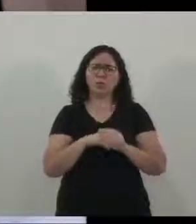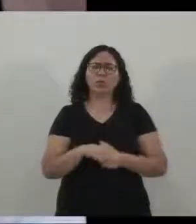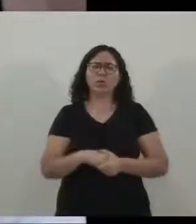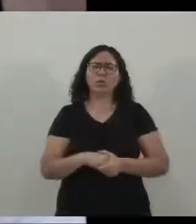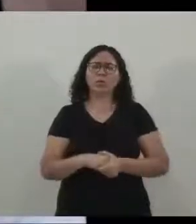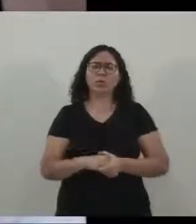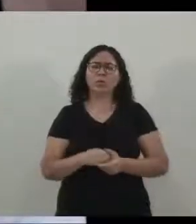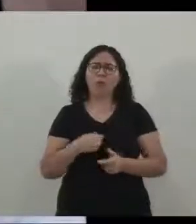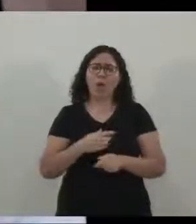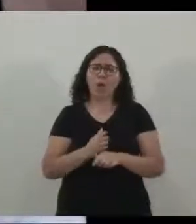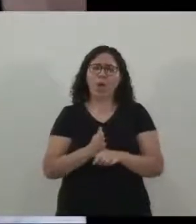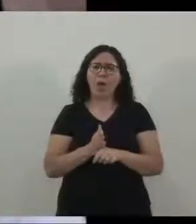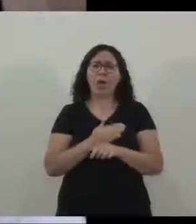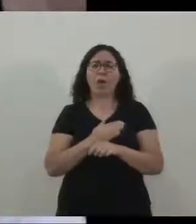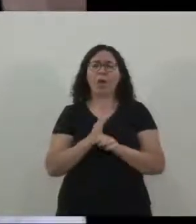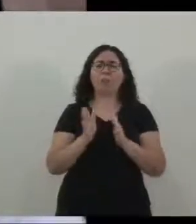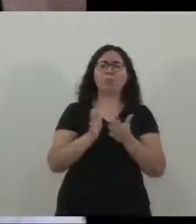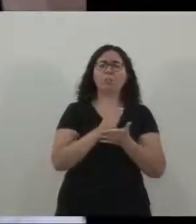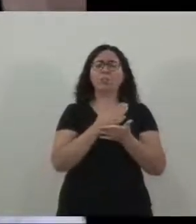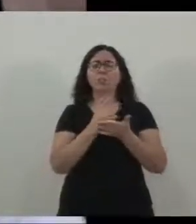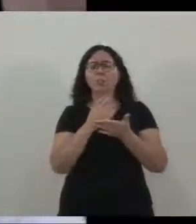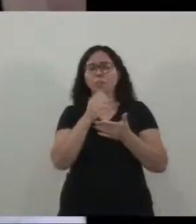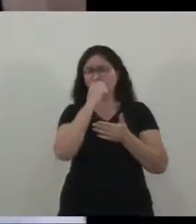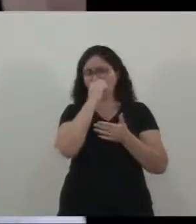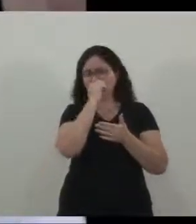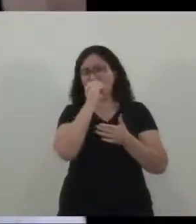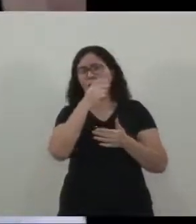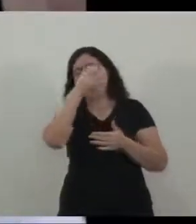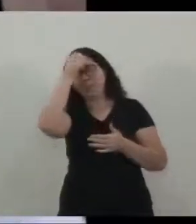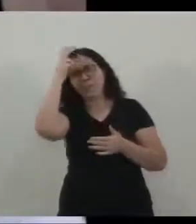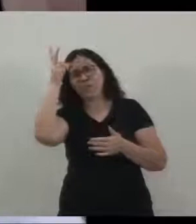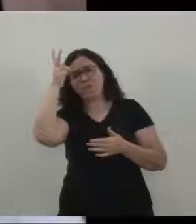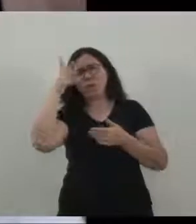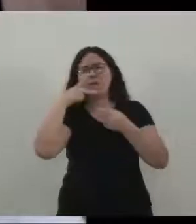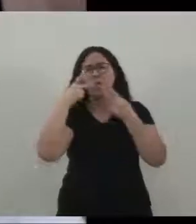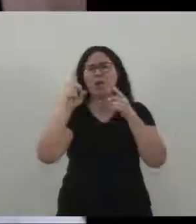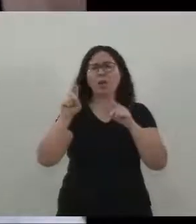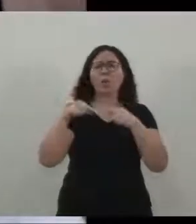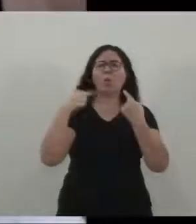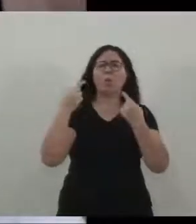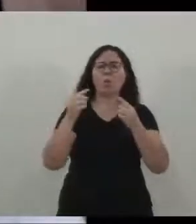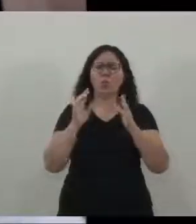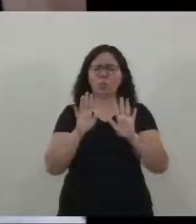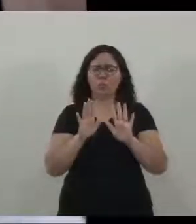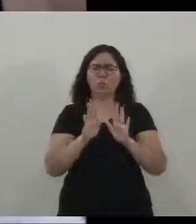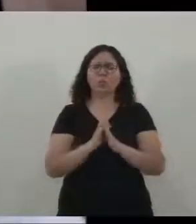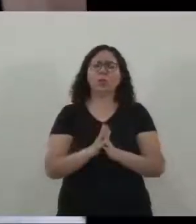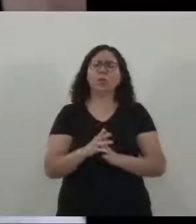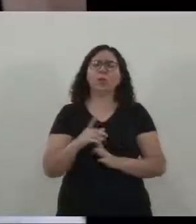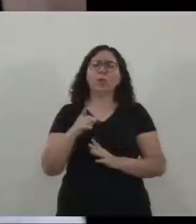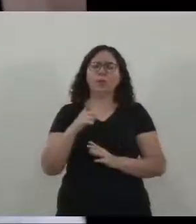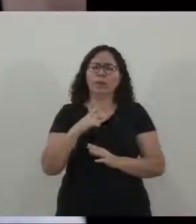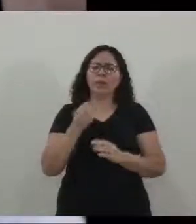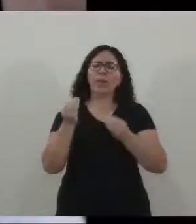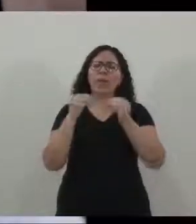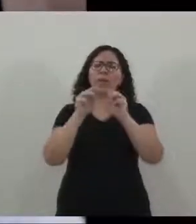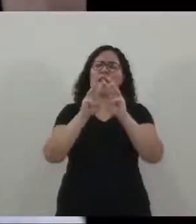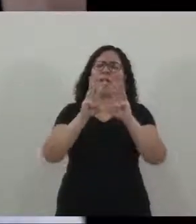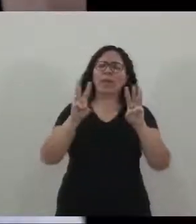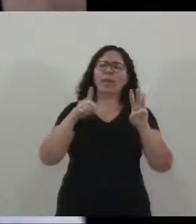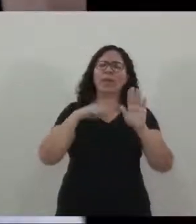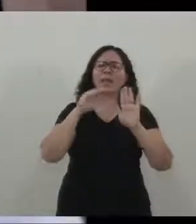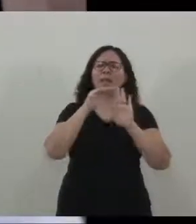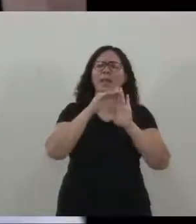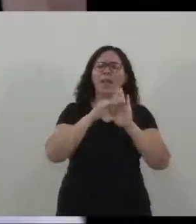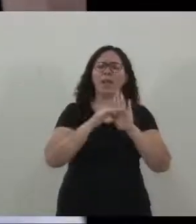me antecipar a possíveis argumentos do próprio governo, no sentido de dizer que já tem no site da Prefeitura uma lista